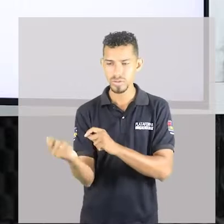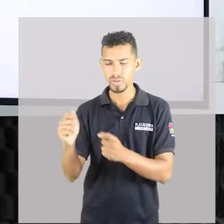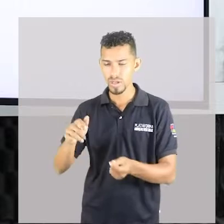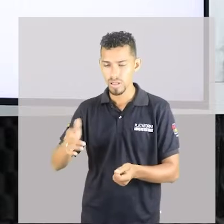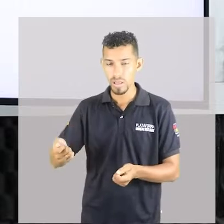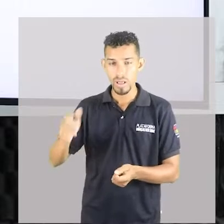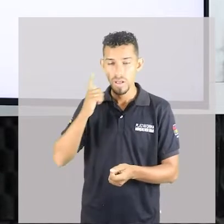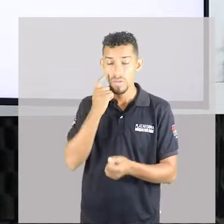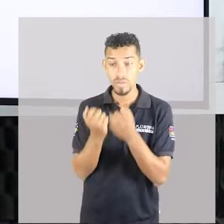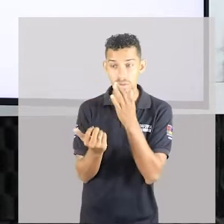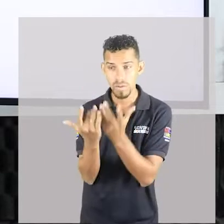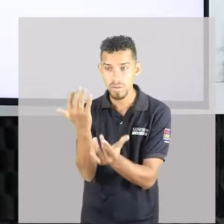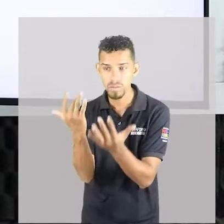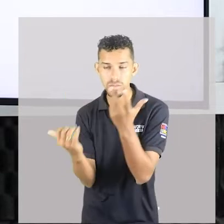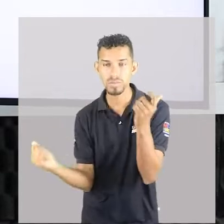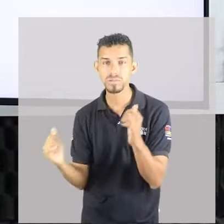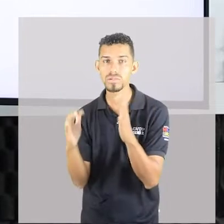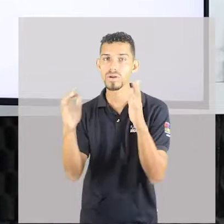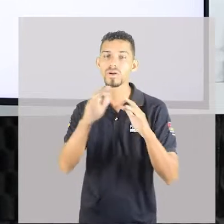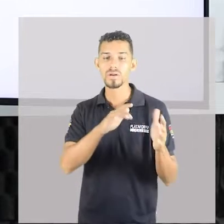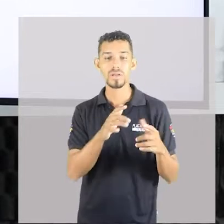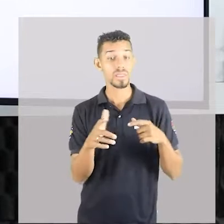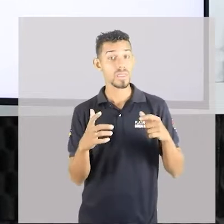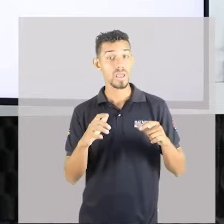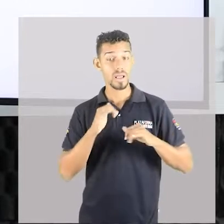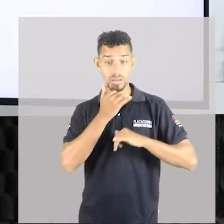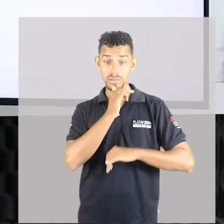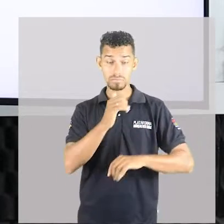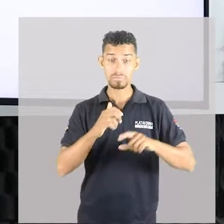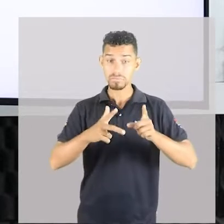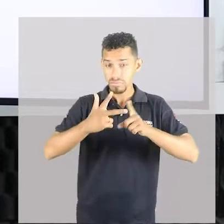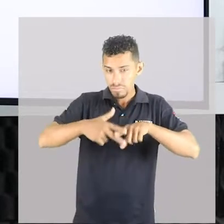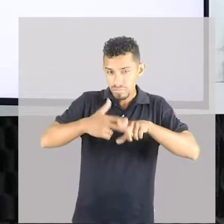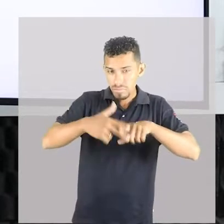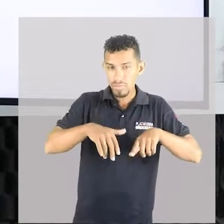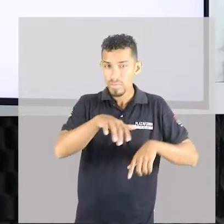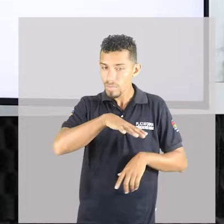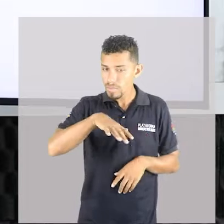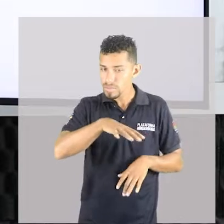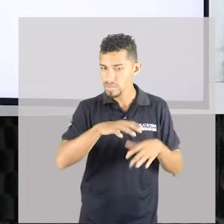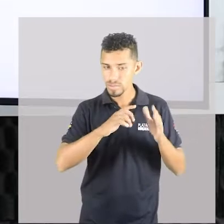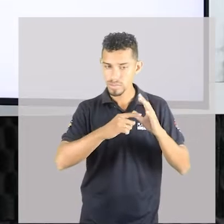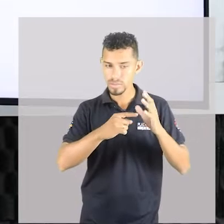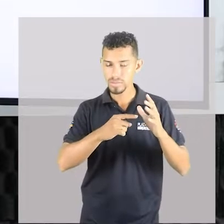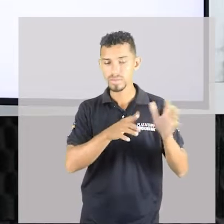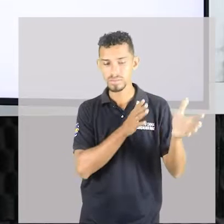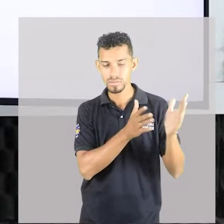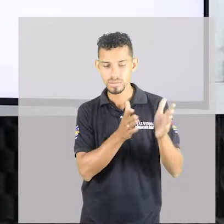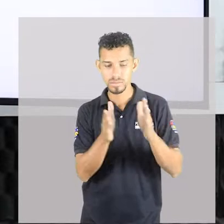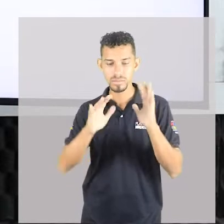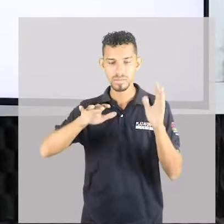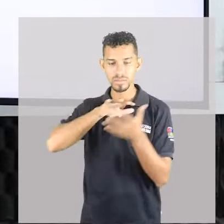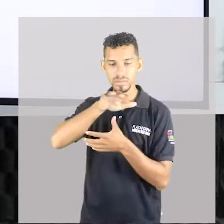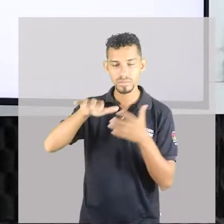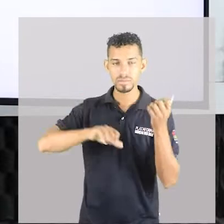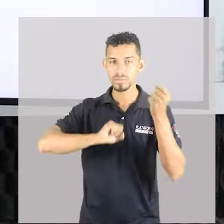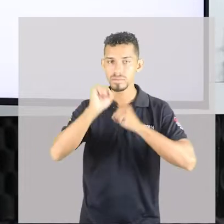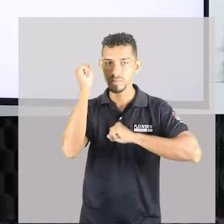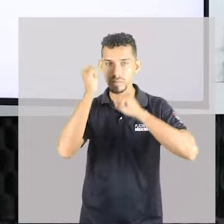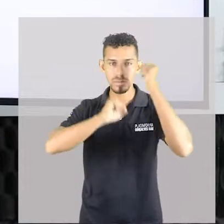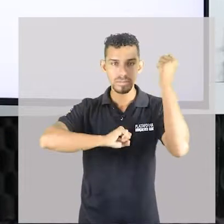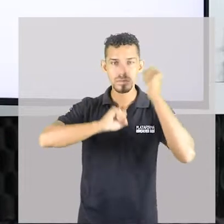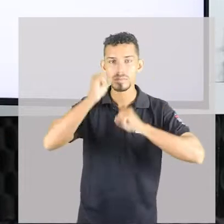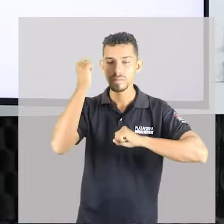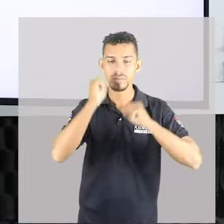para que ele possa produzir, né, a energia necessária para as máquinas desse processo industrial.